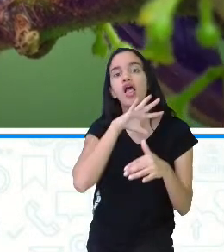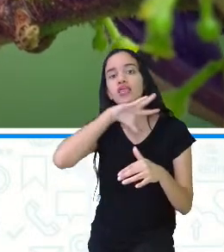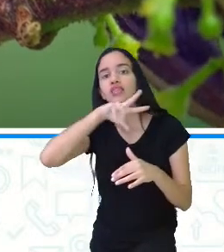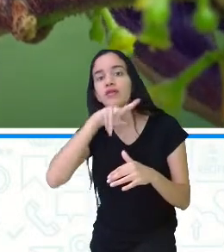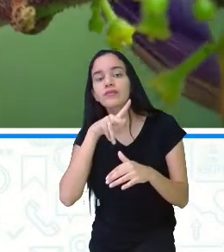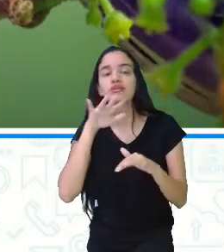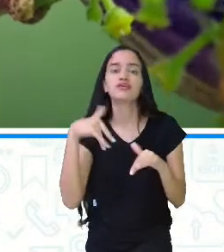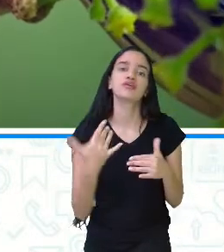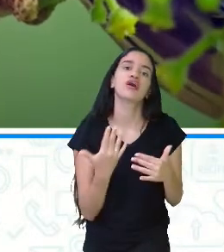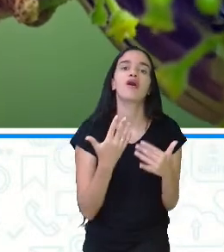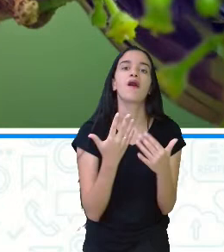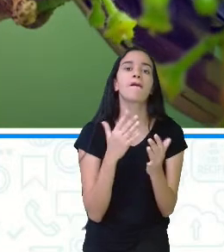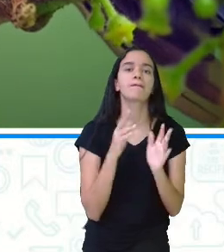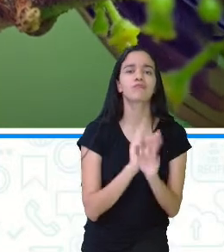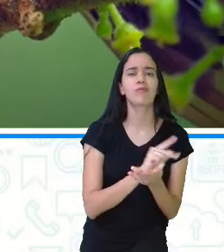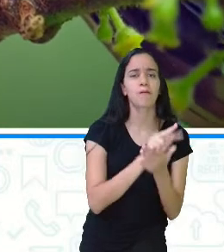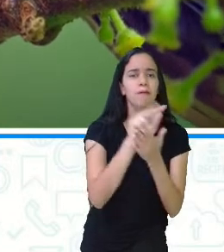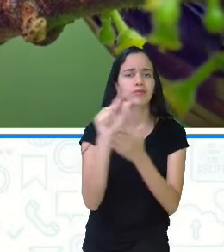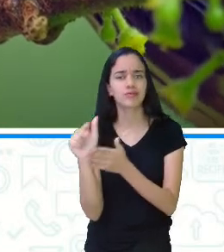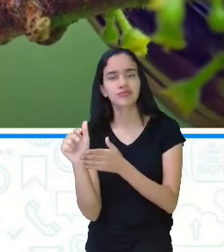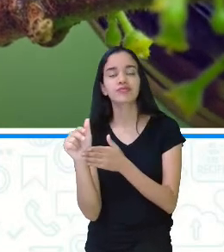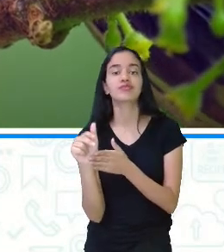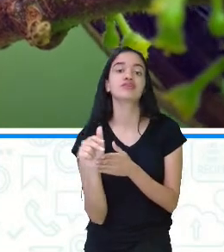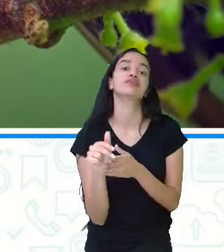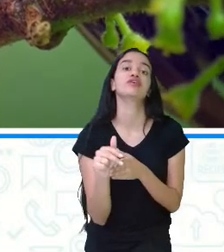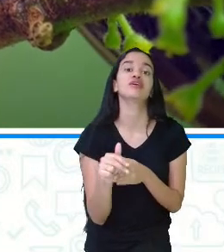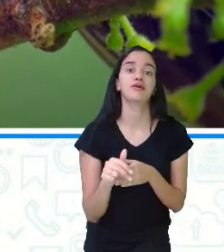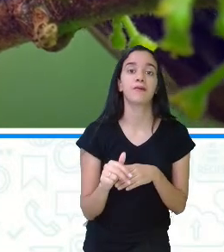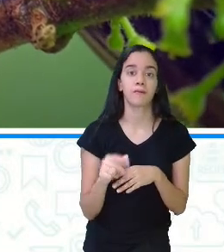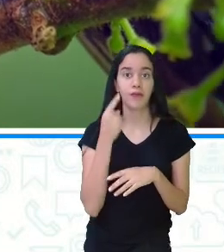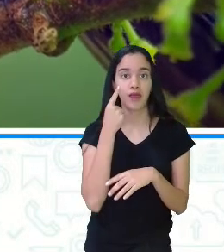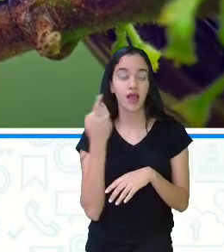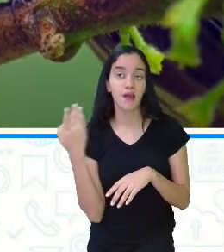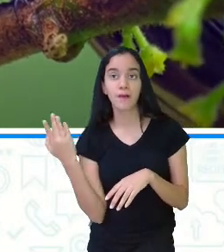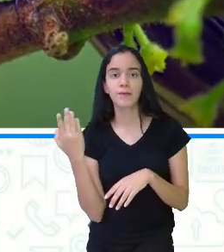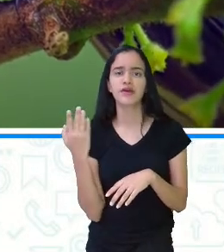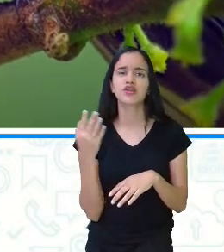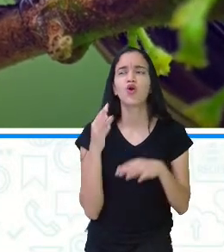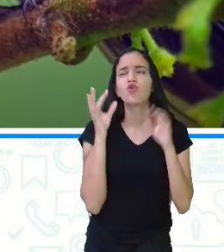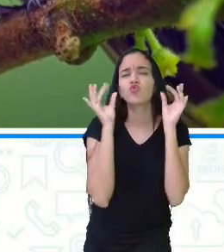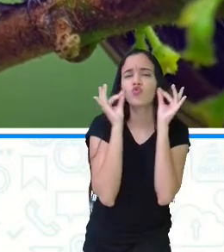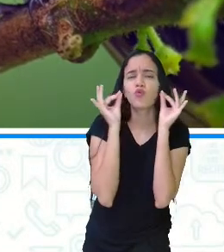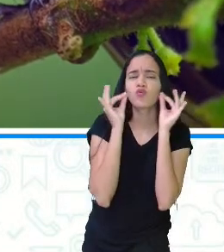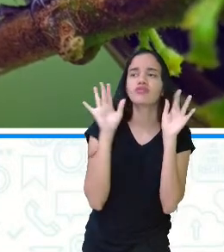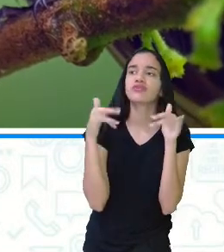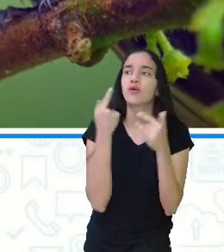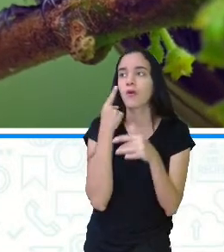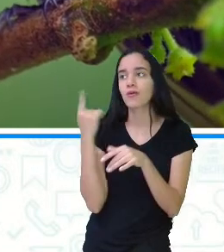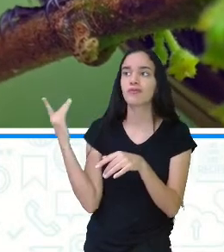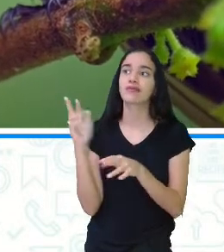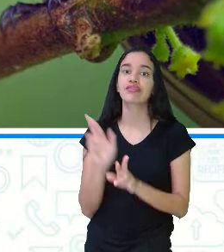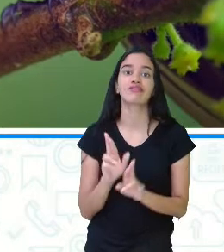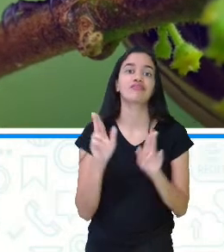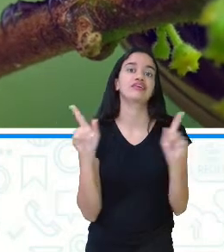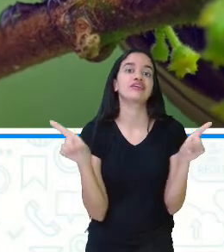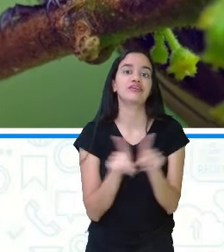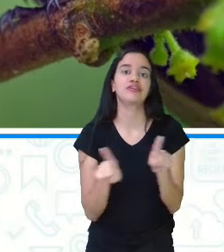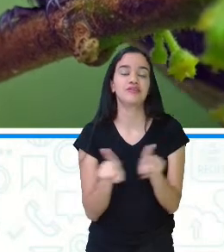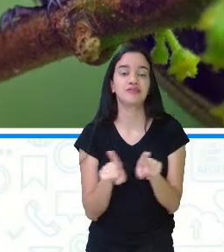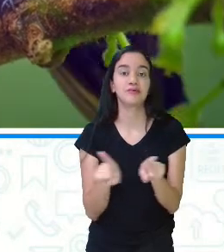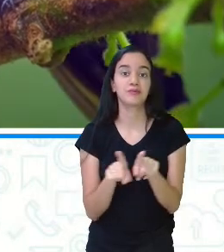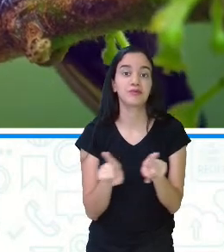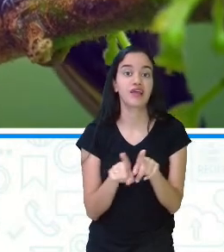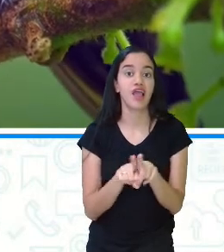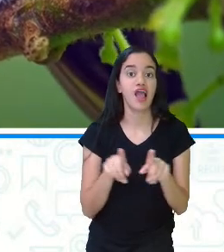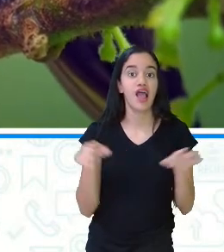animal muito diversificado que a gente encontra em boa parte do globo. Mas ele é tão fofinho. Olha só esse como ele é diferente também, ó. As penas dele